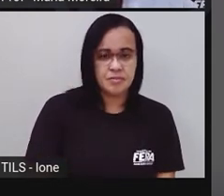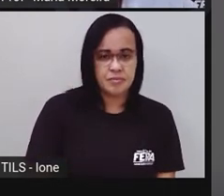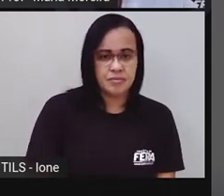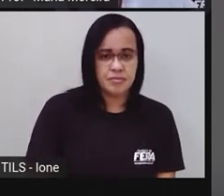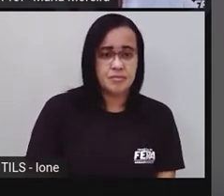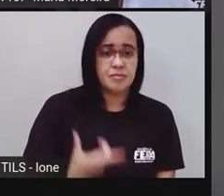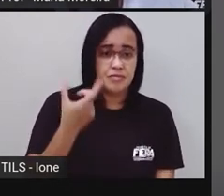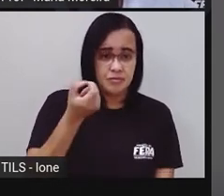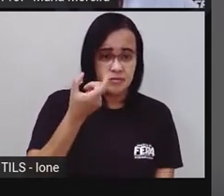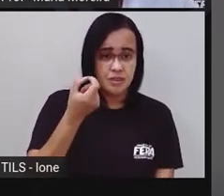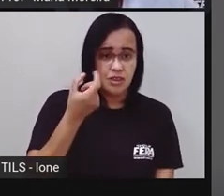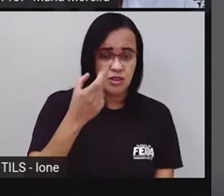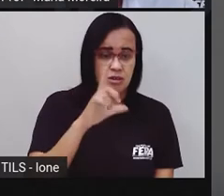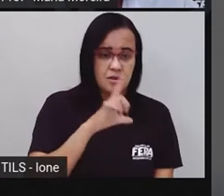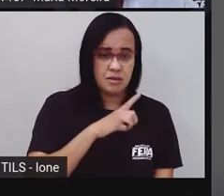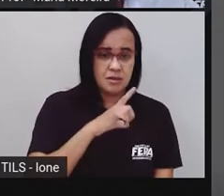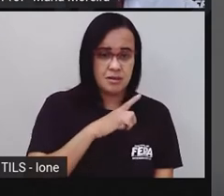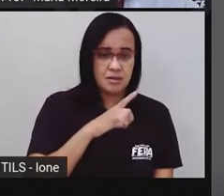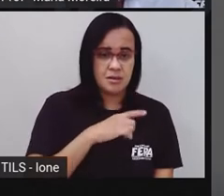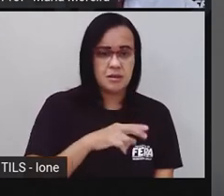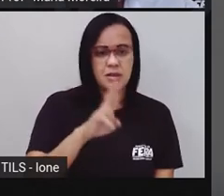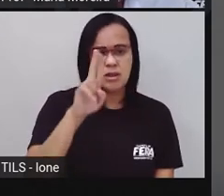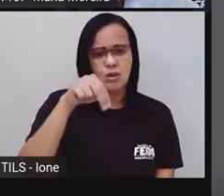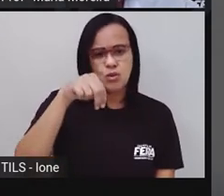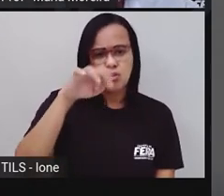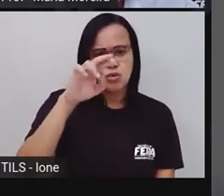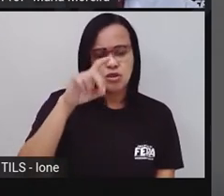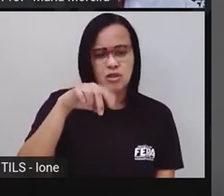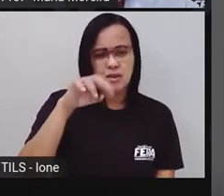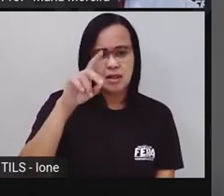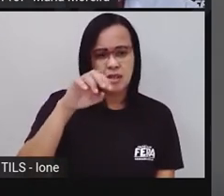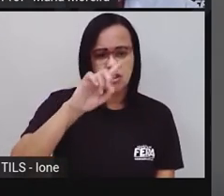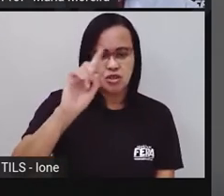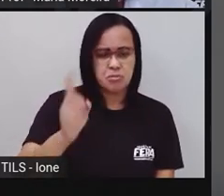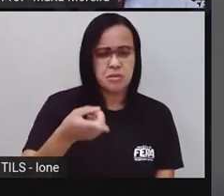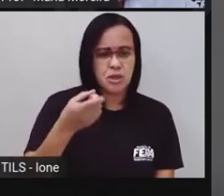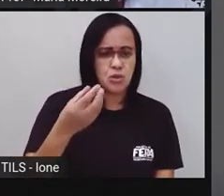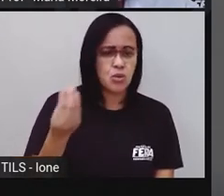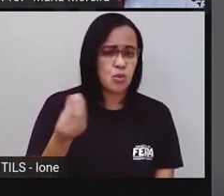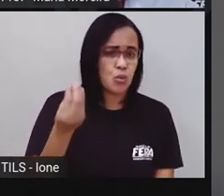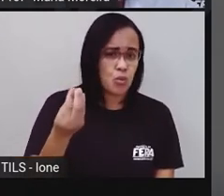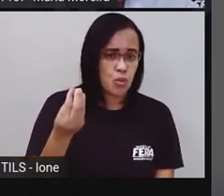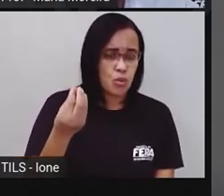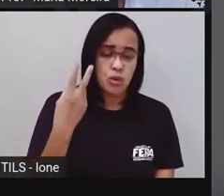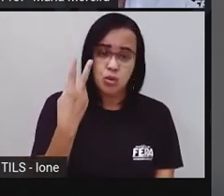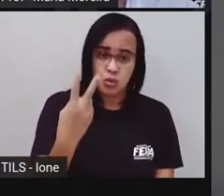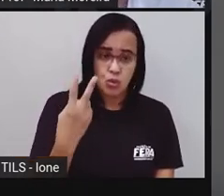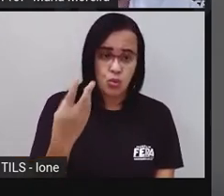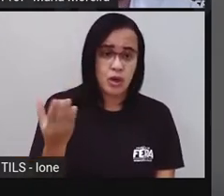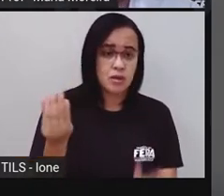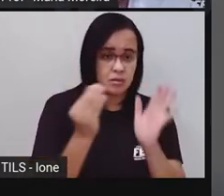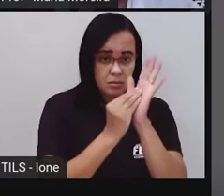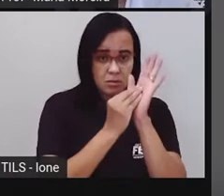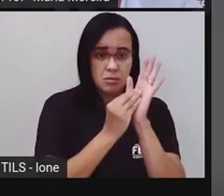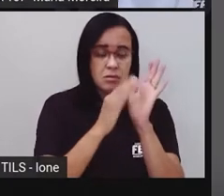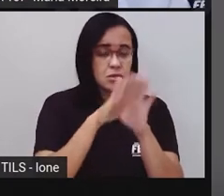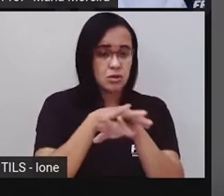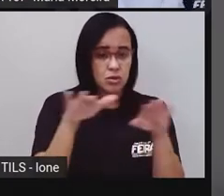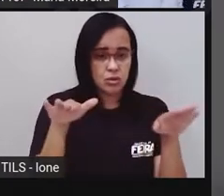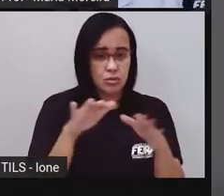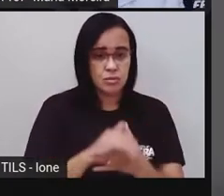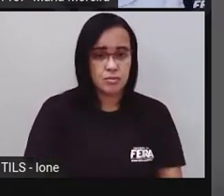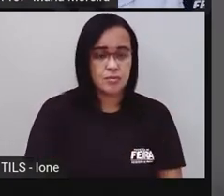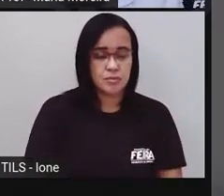20 centenas e unidade de milhar eu teria o que o apenas duas até colocou aqui para baixo